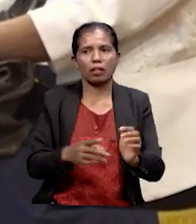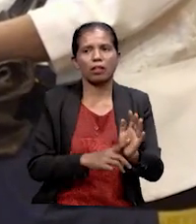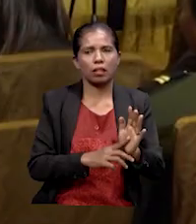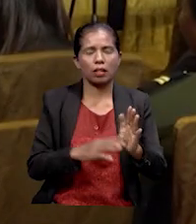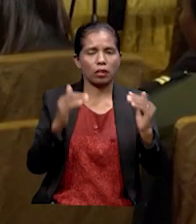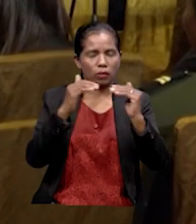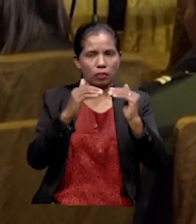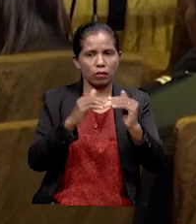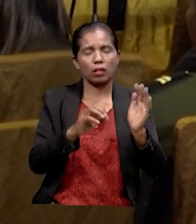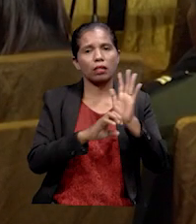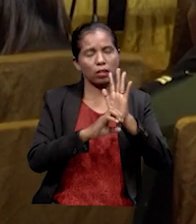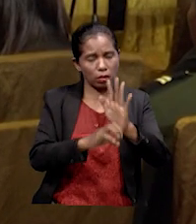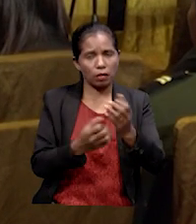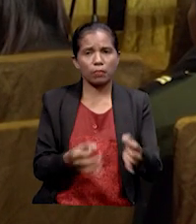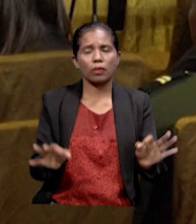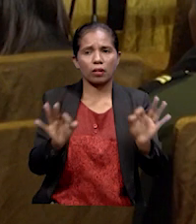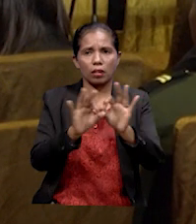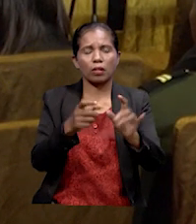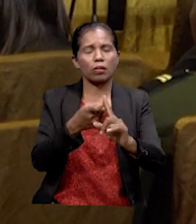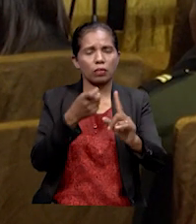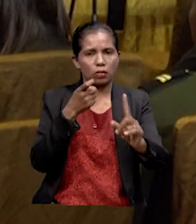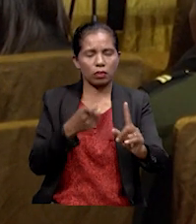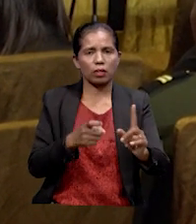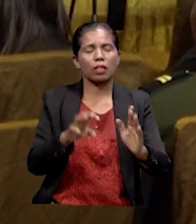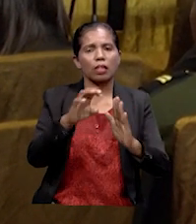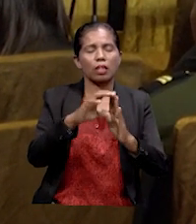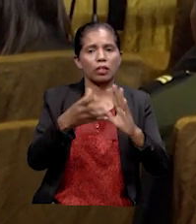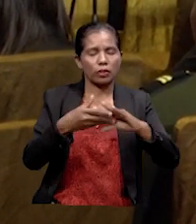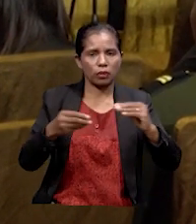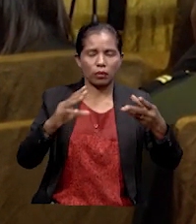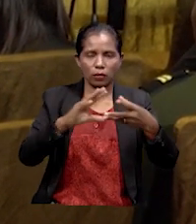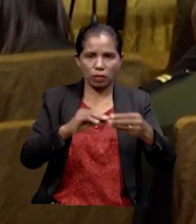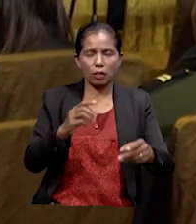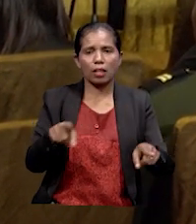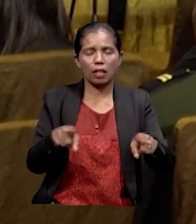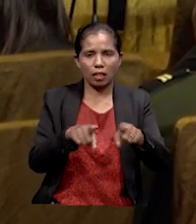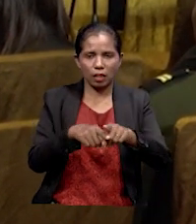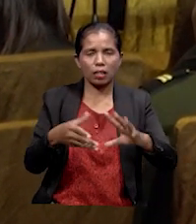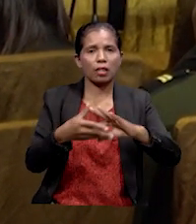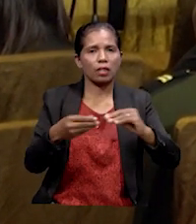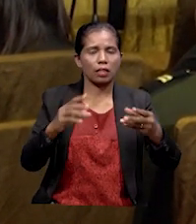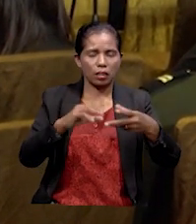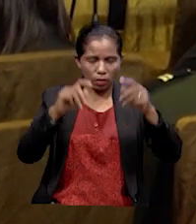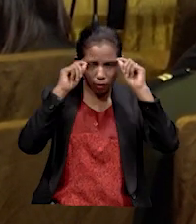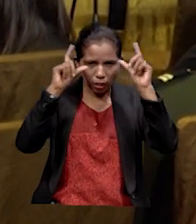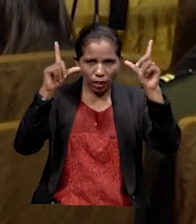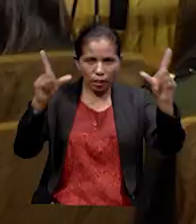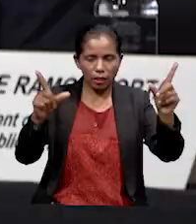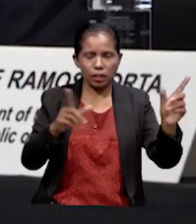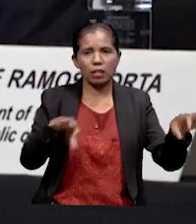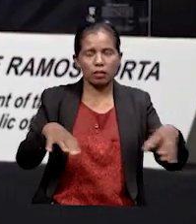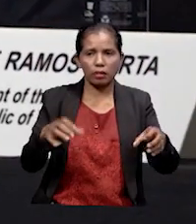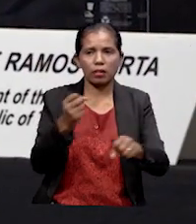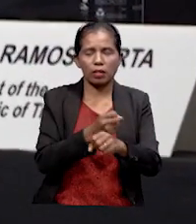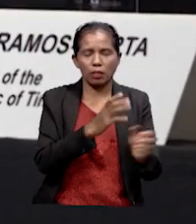importante teves, tamba colia lihusi palestra ne, chefe Estado colia con a luta Timor-Leste nian, e a processo libertação